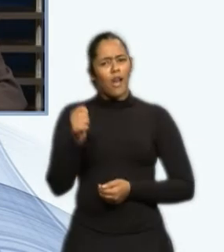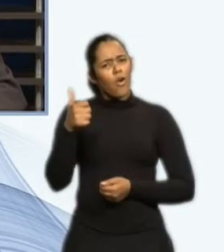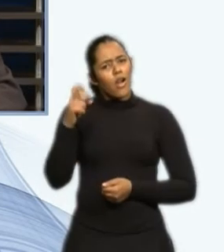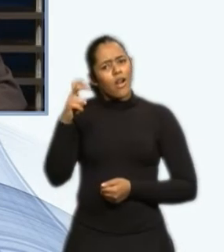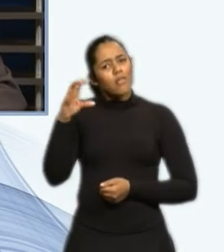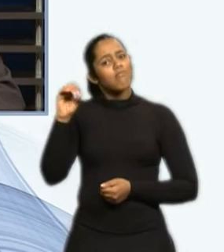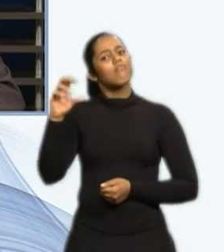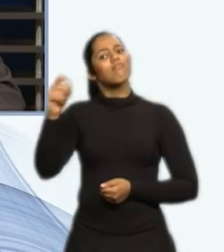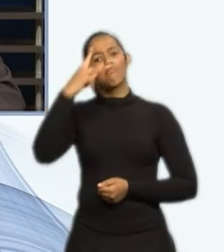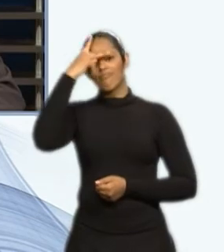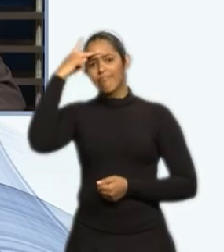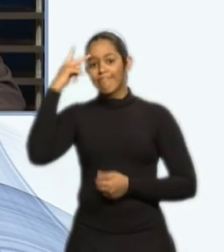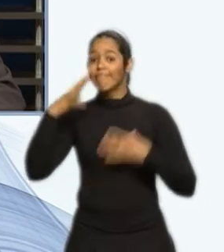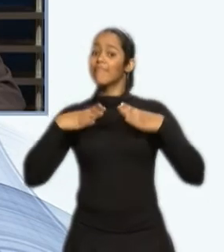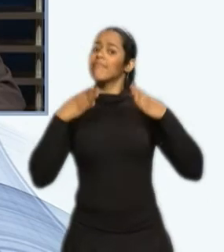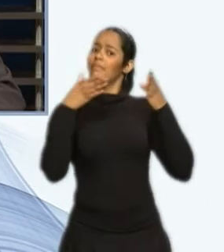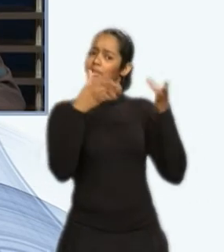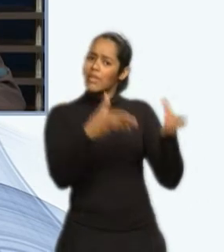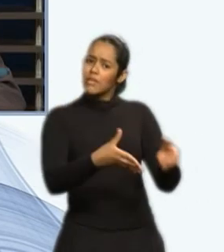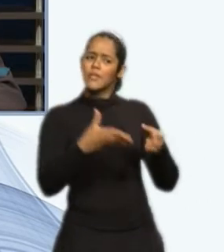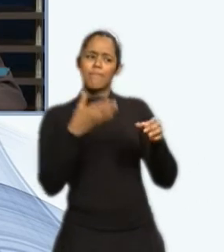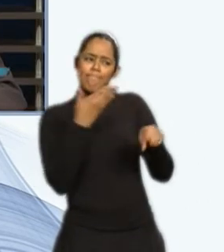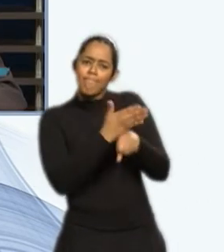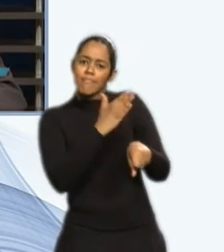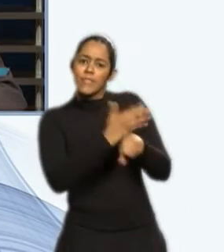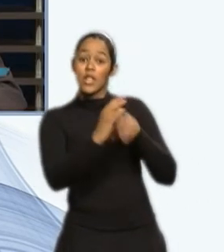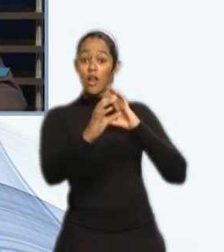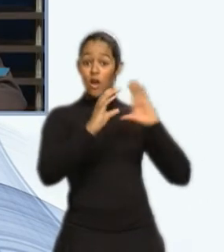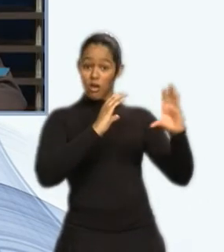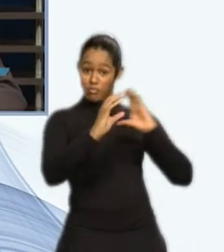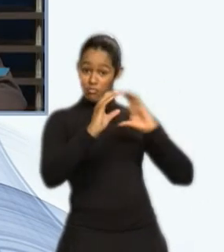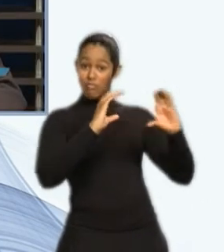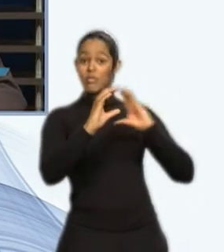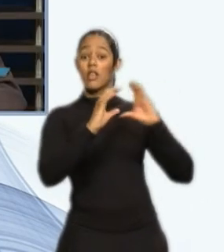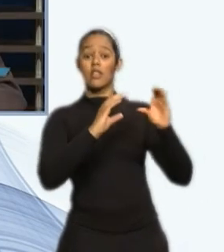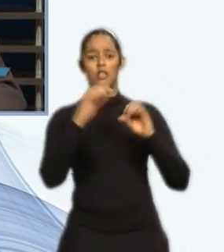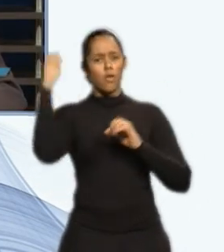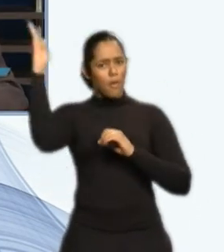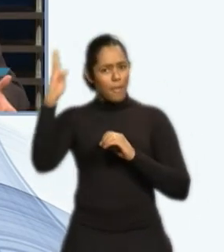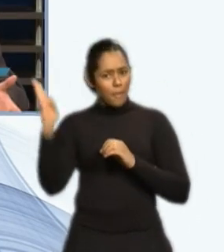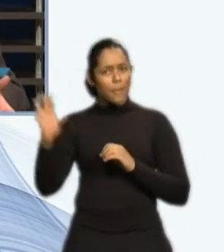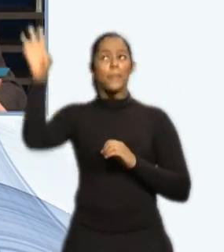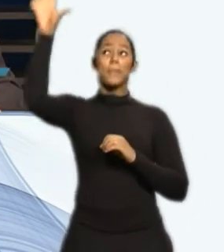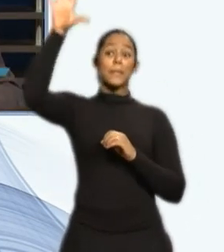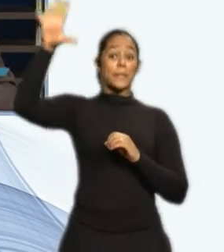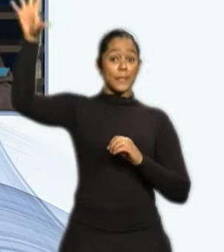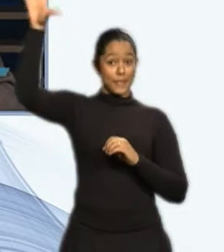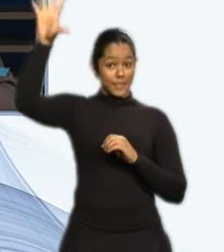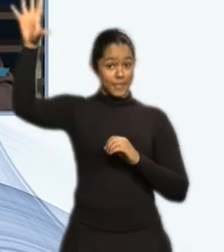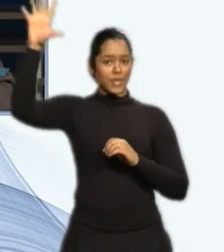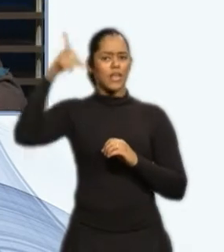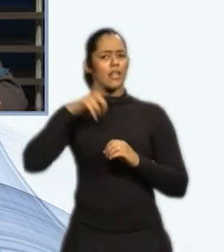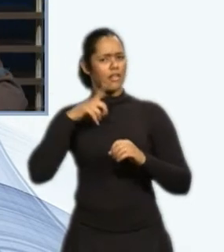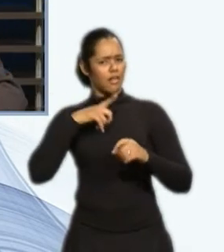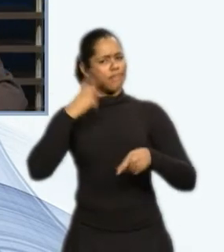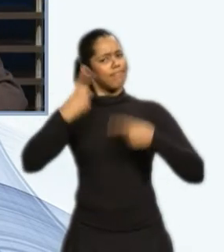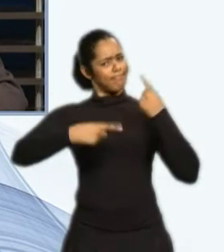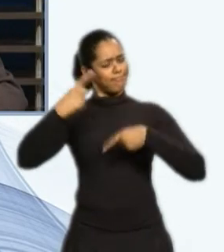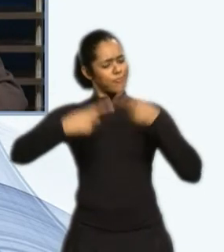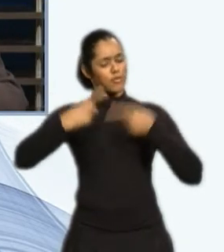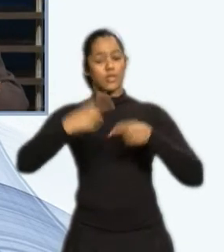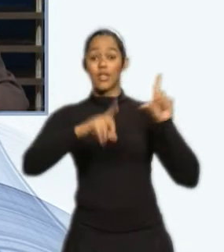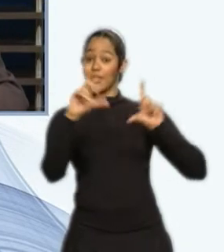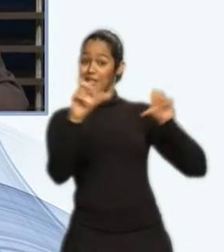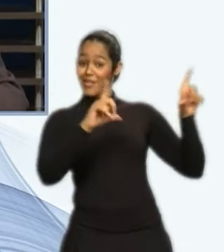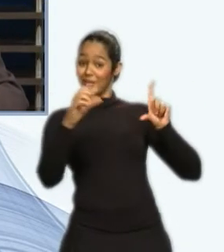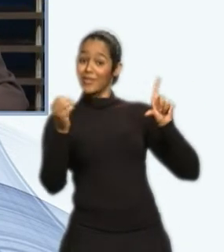Quase 500 pessoas participaram de uma capacitação em comunicação na região Nordeste do Brasil. Destaque para as discussões